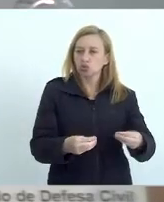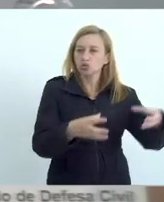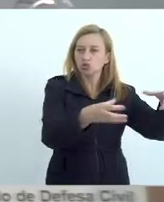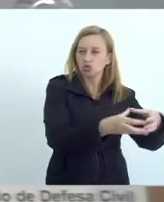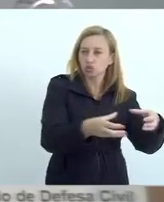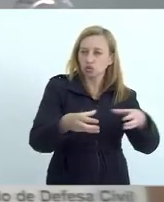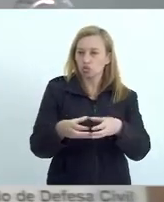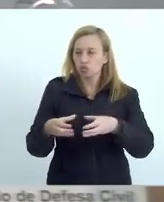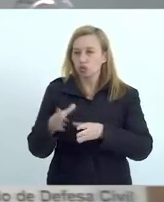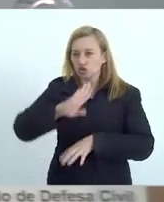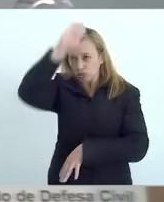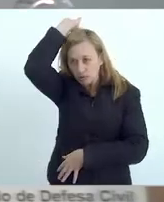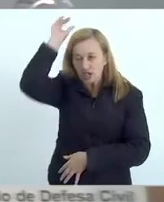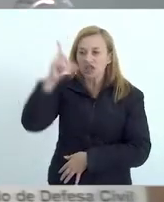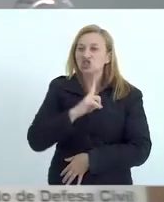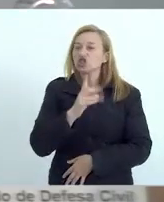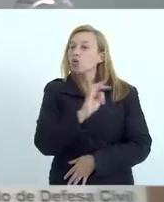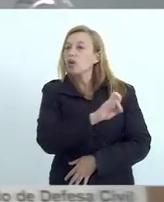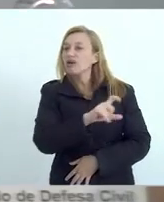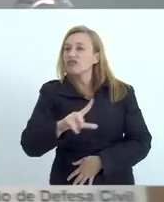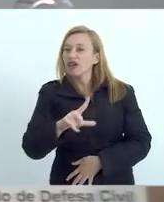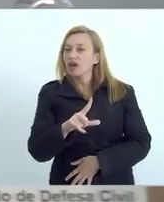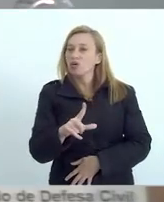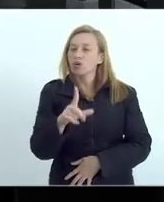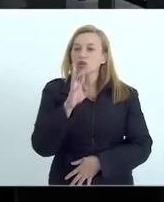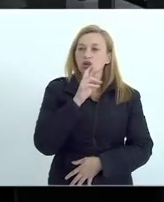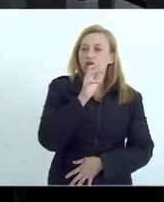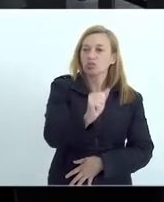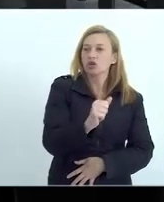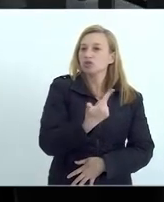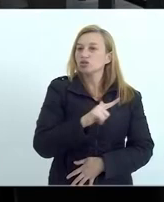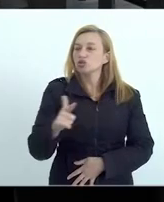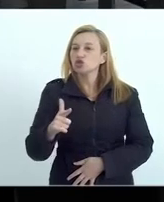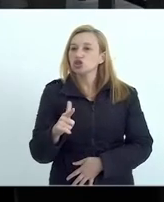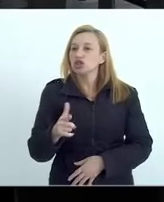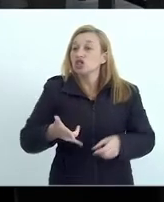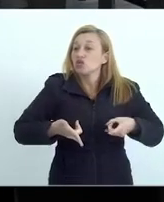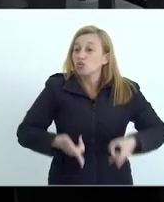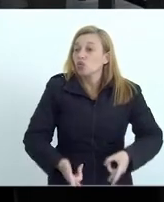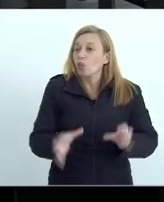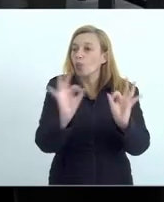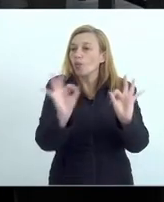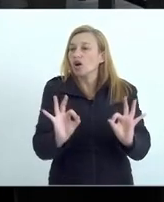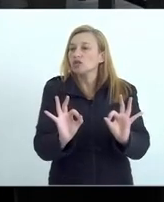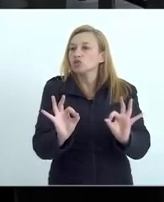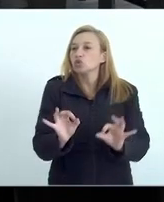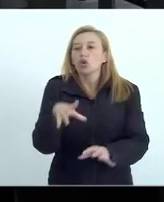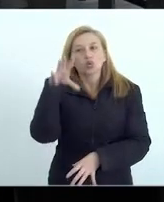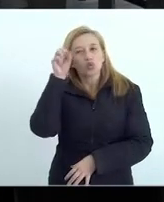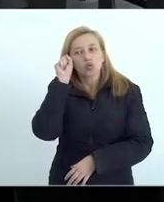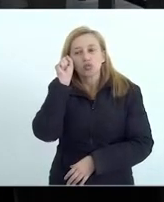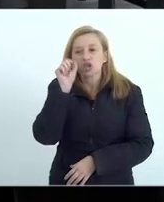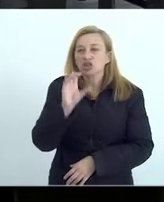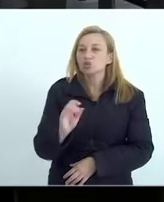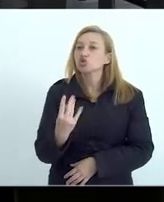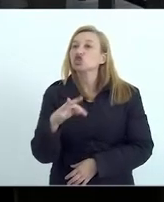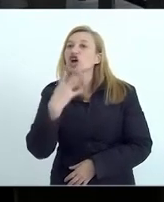tinha quartel Deputado Rodrigo Amorim que não tinha colchão para o bombeiro dormir o bombeiro dormir no chão